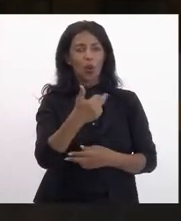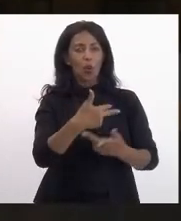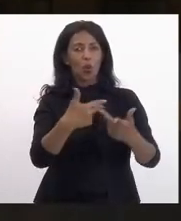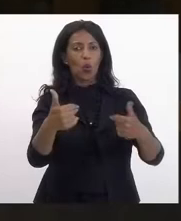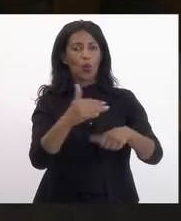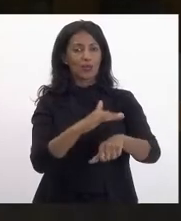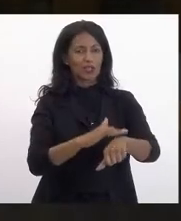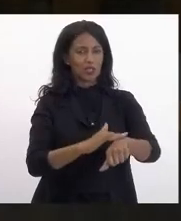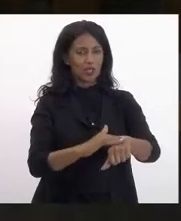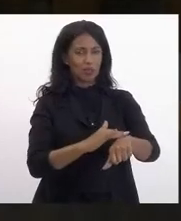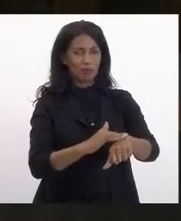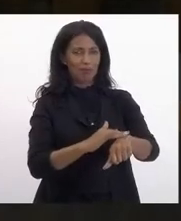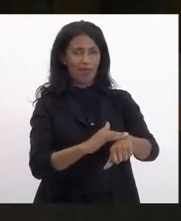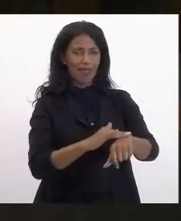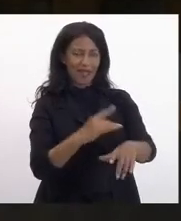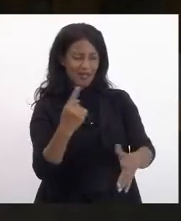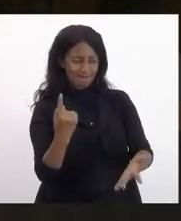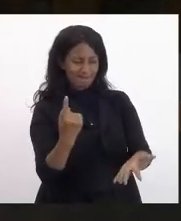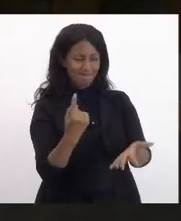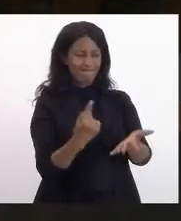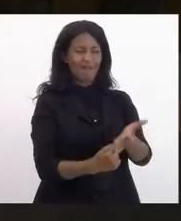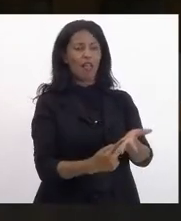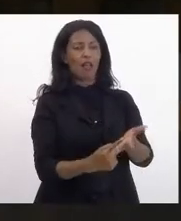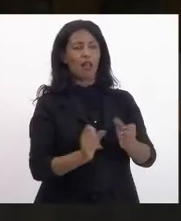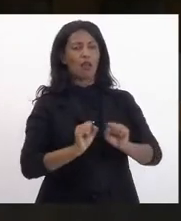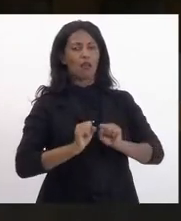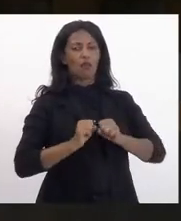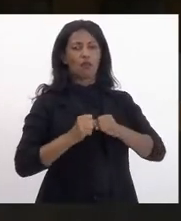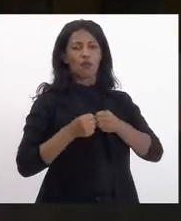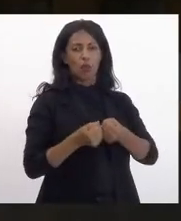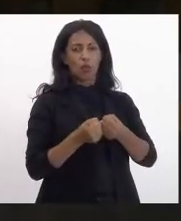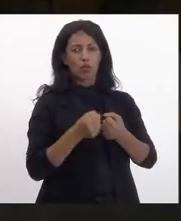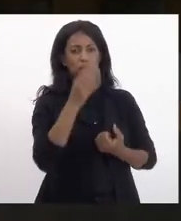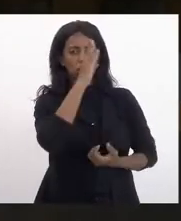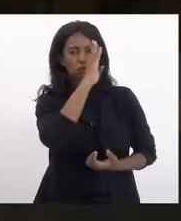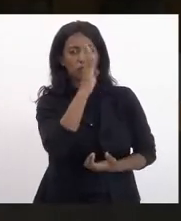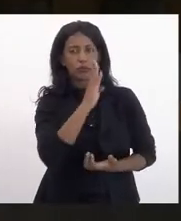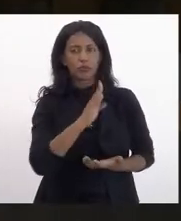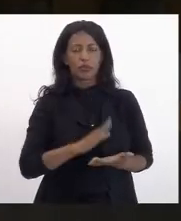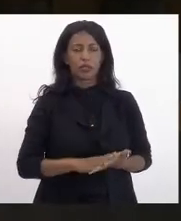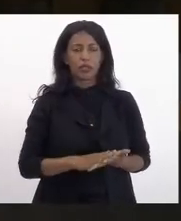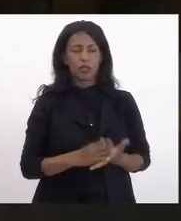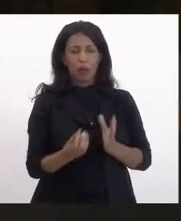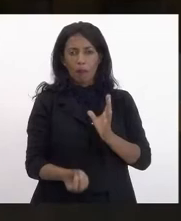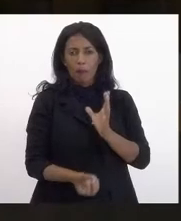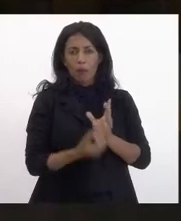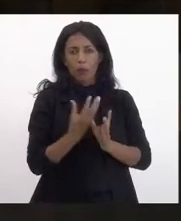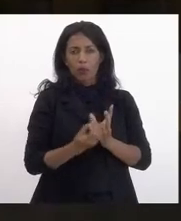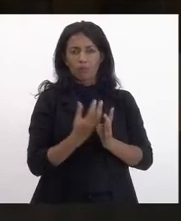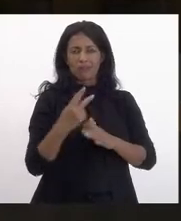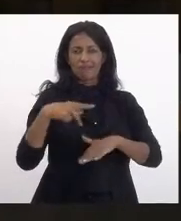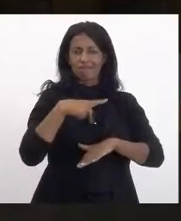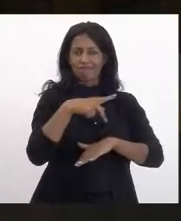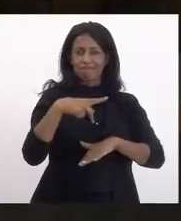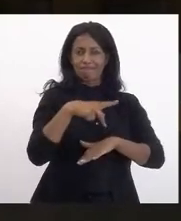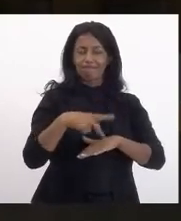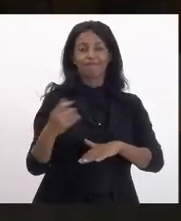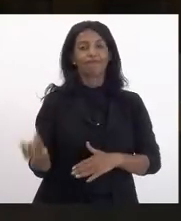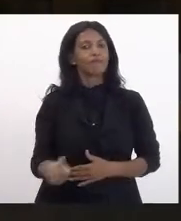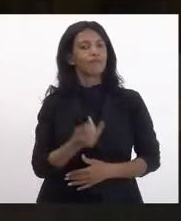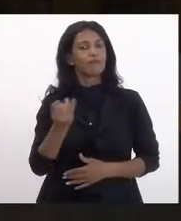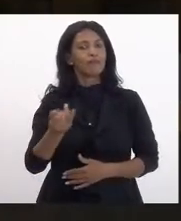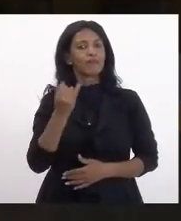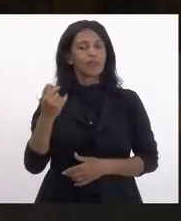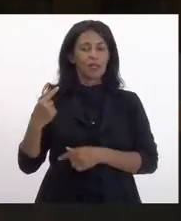que marca o samba como a força da raiz brasileira, de uma produção nacional importante